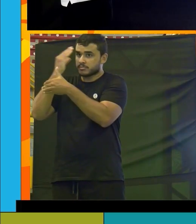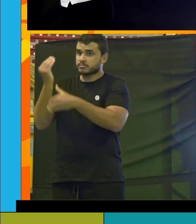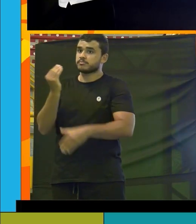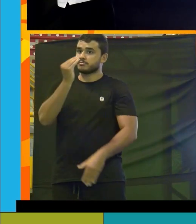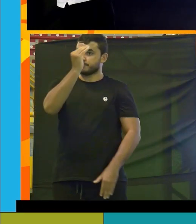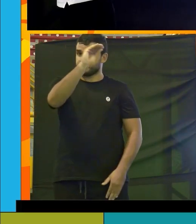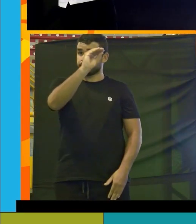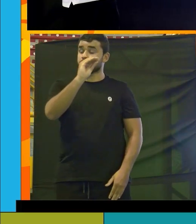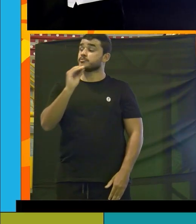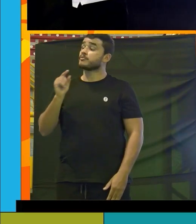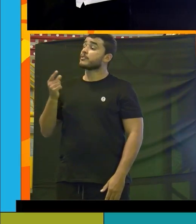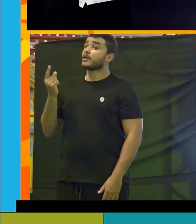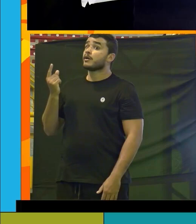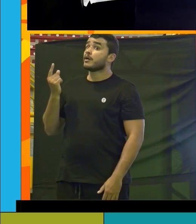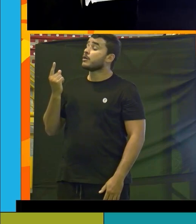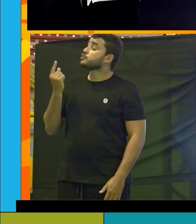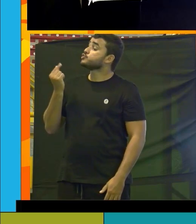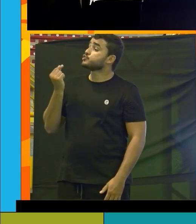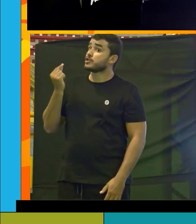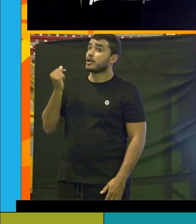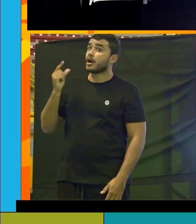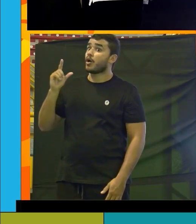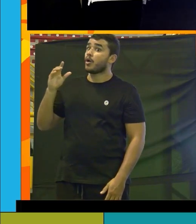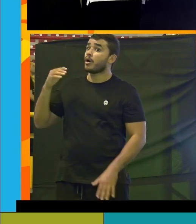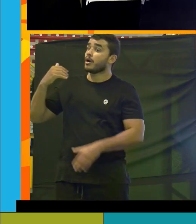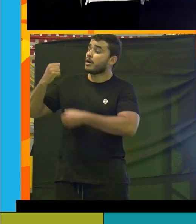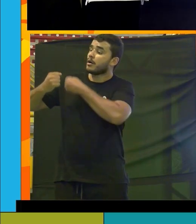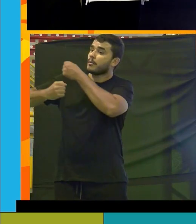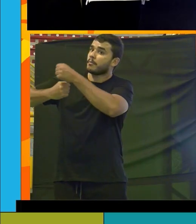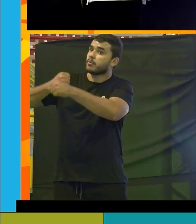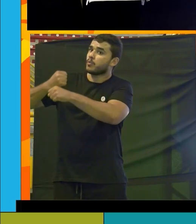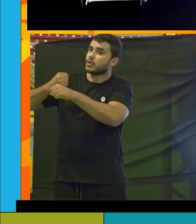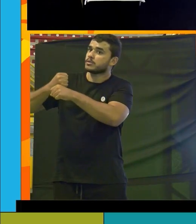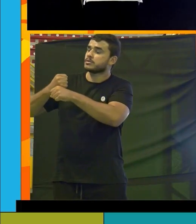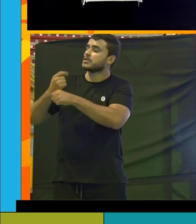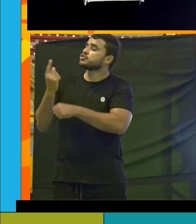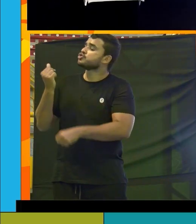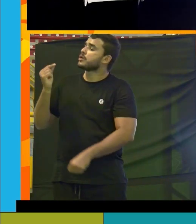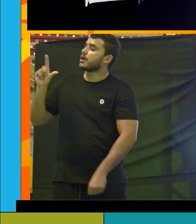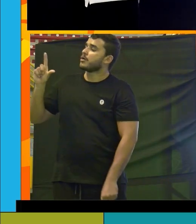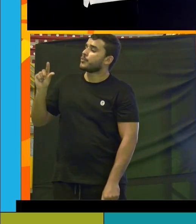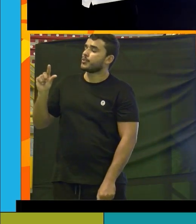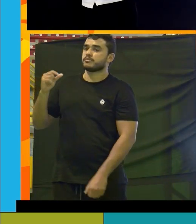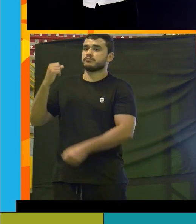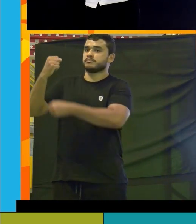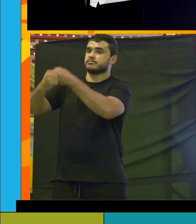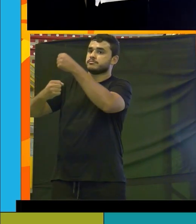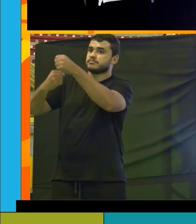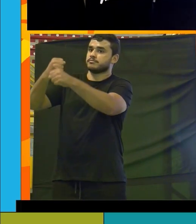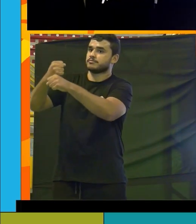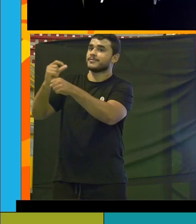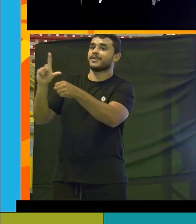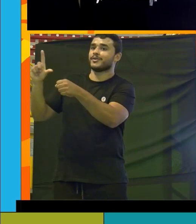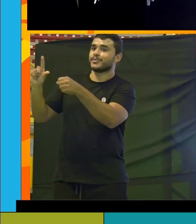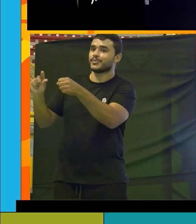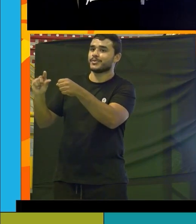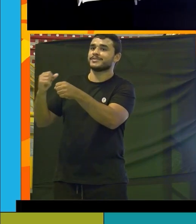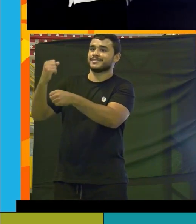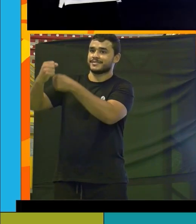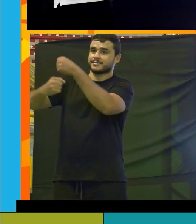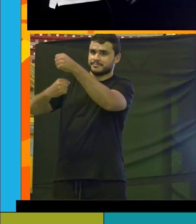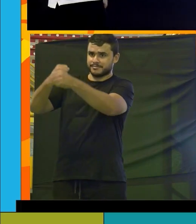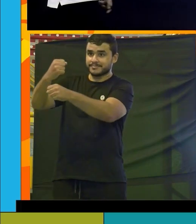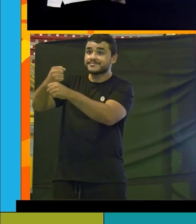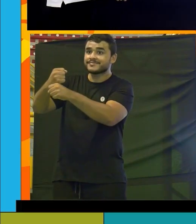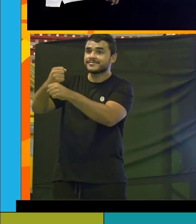e o preço do objeto foi caindo. Até então, verdade. Até então, é verdade. Mas chegar a zero o preço